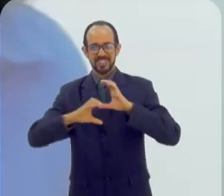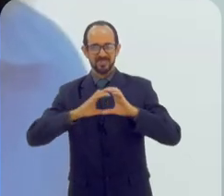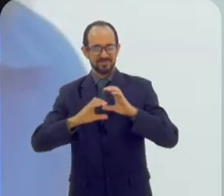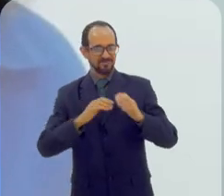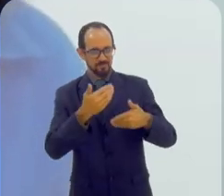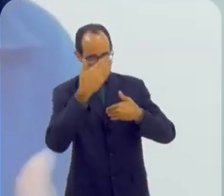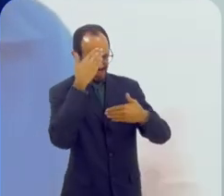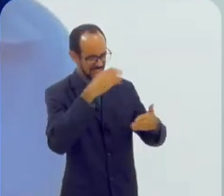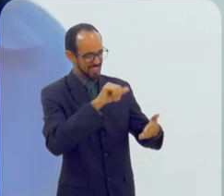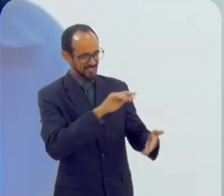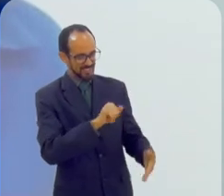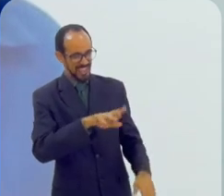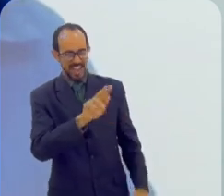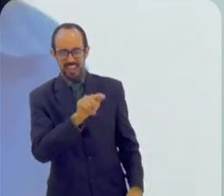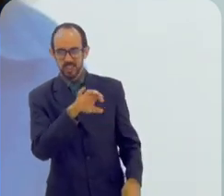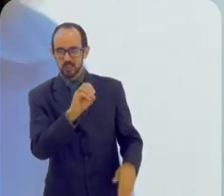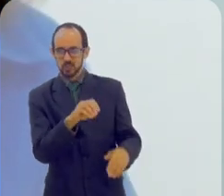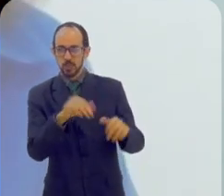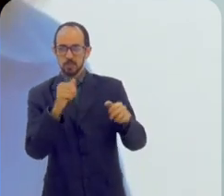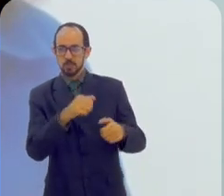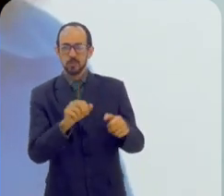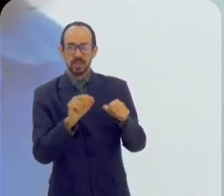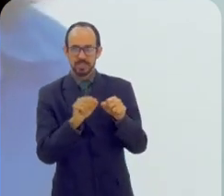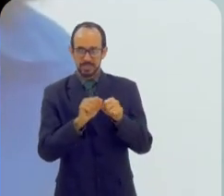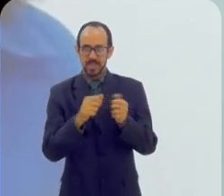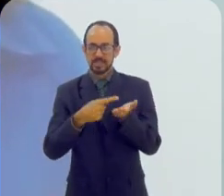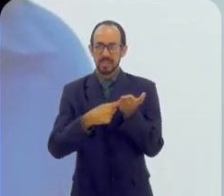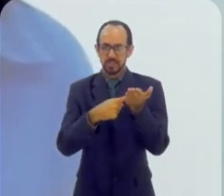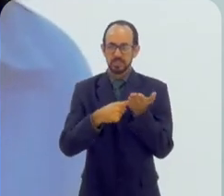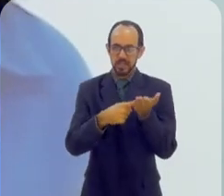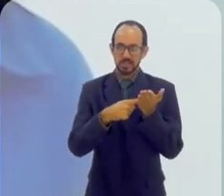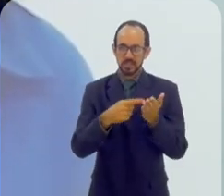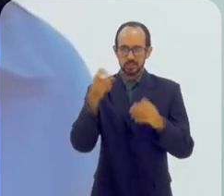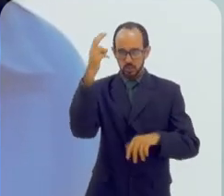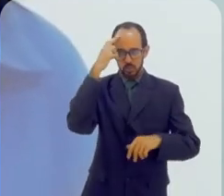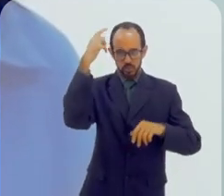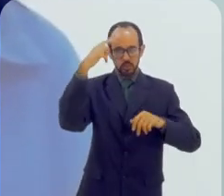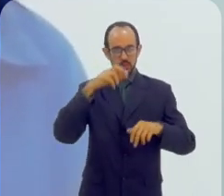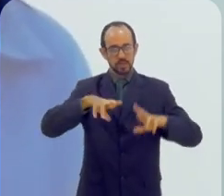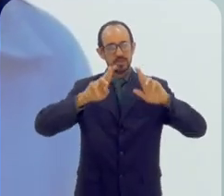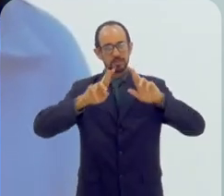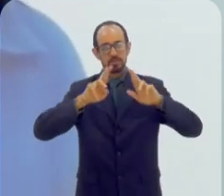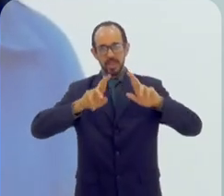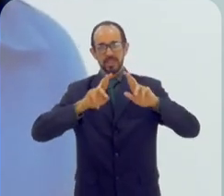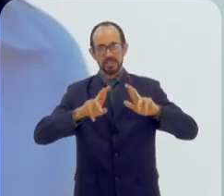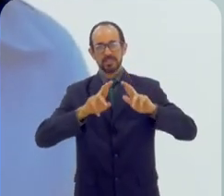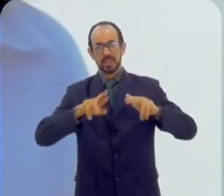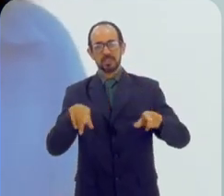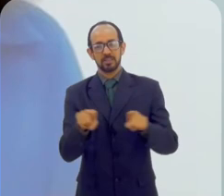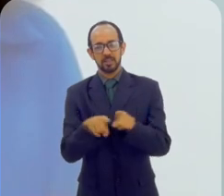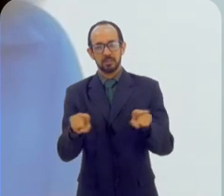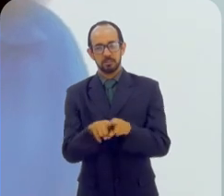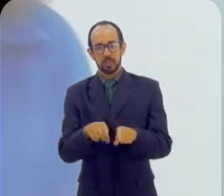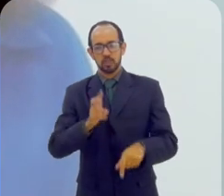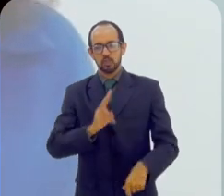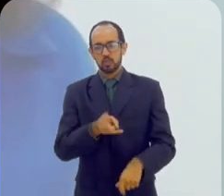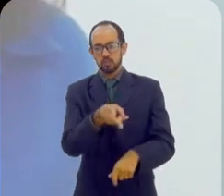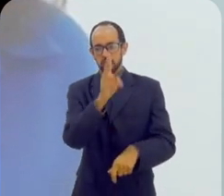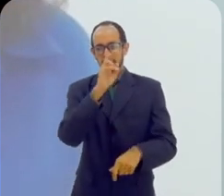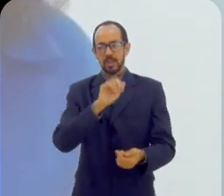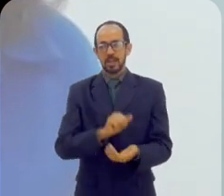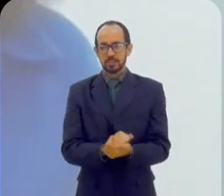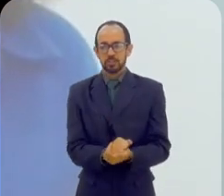Obrigada Sérgio por topar está aqui conosco que é uma agenda de futuro é uma agenda de esperança e é uma agenda